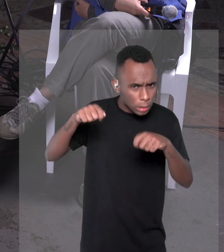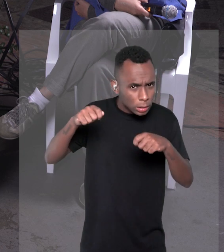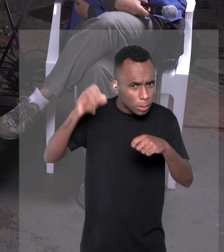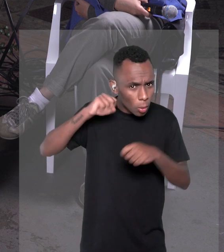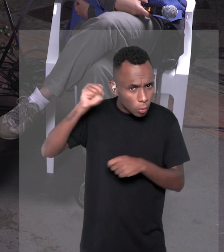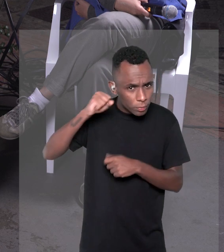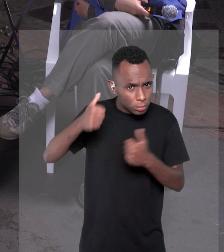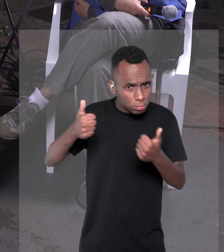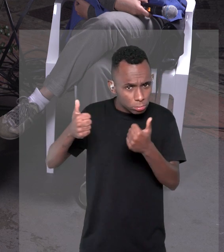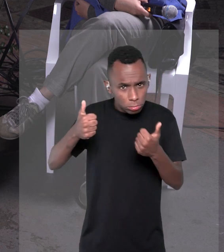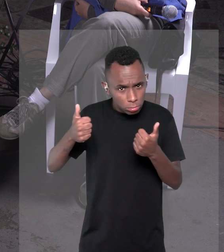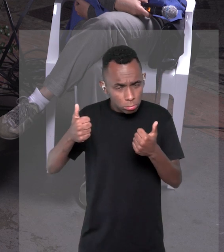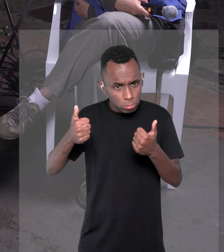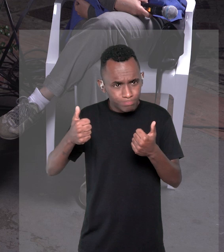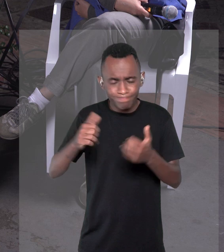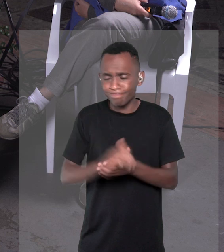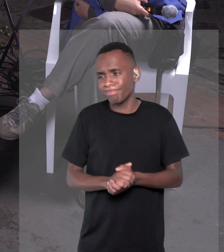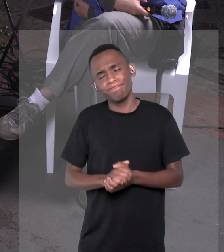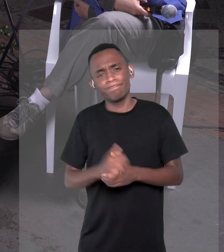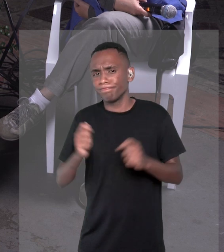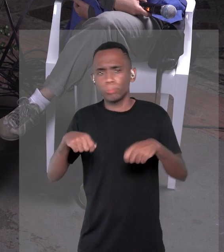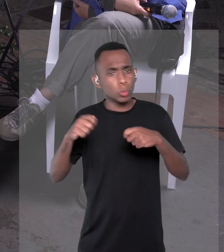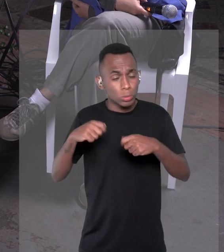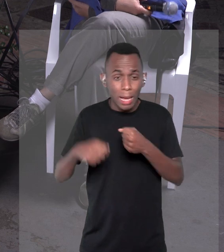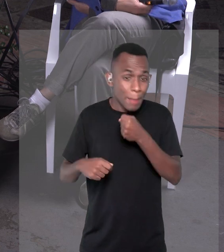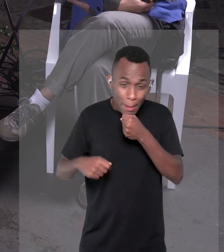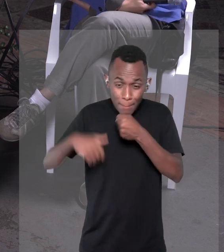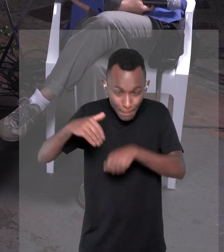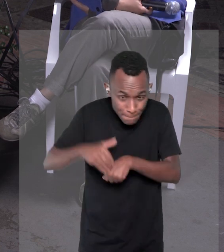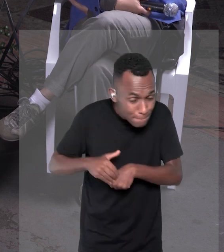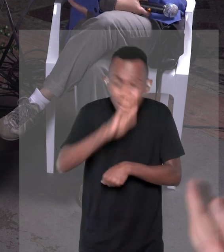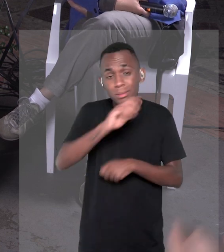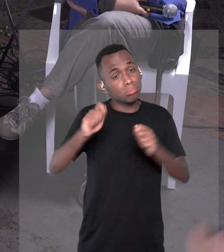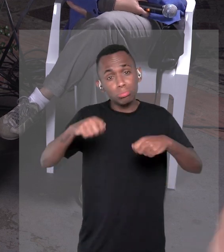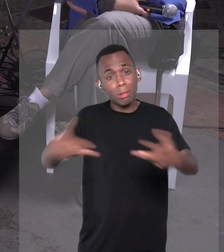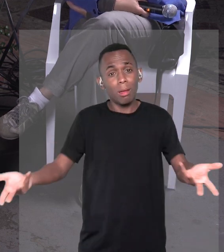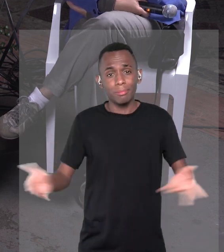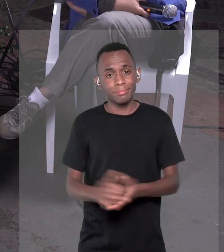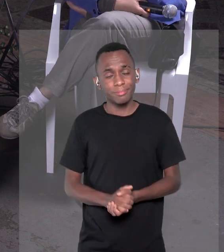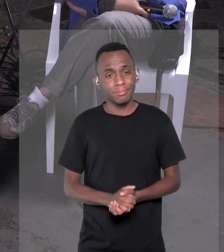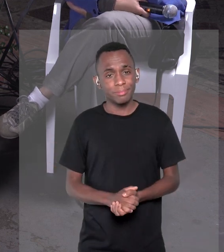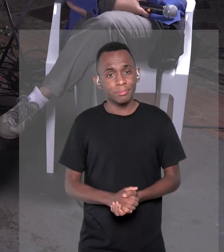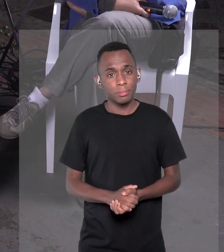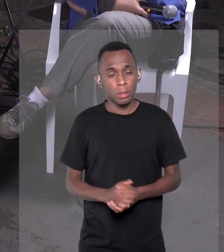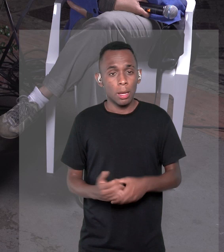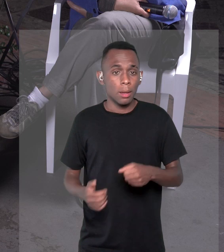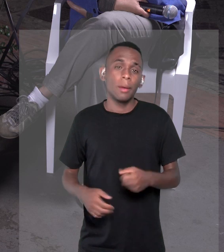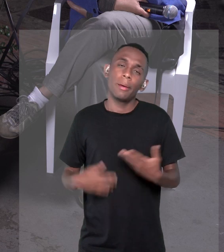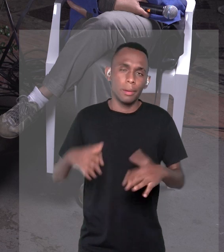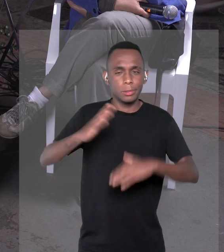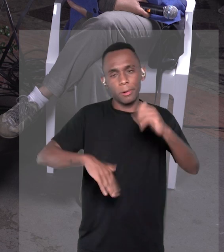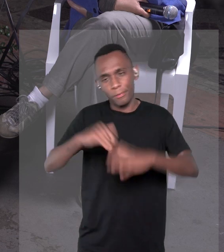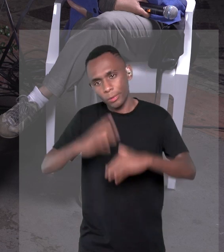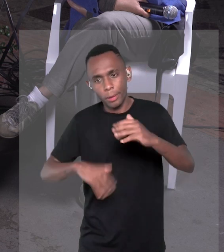acontecido, né? Tá dando para ouvir aí, gente? Eu não estou me ouvindo. Eu não estou me ouvindo. Não tem jeito de falar mais alto, Sérgio. Estou alto,